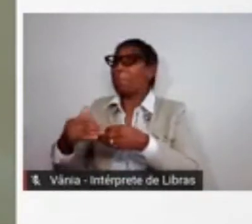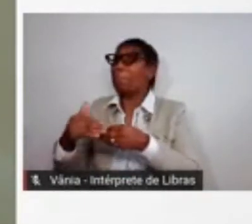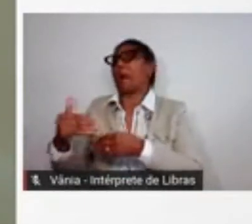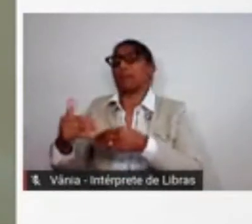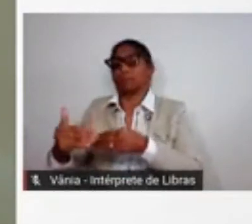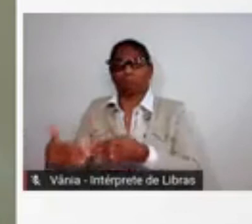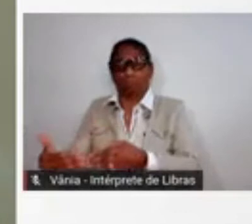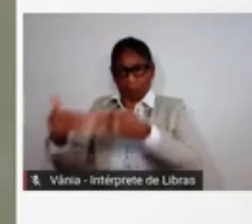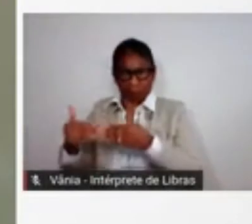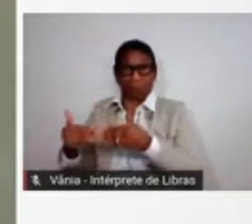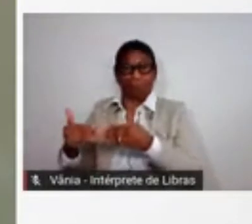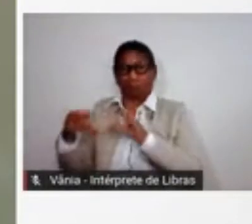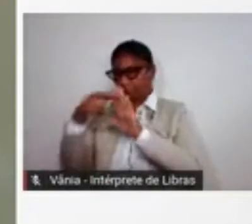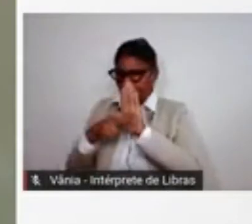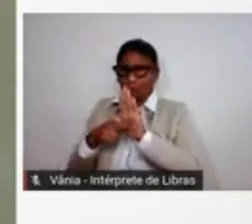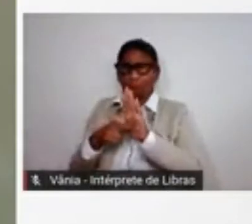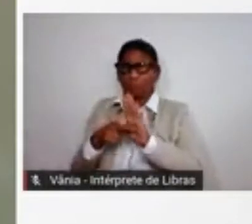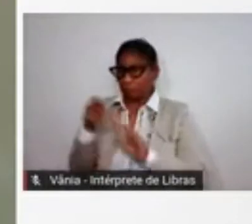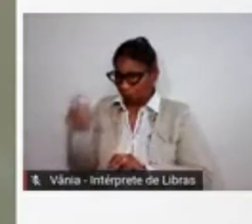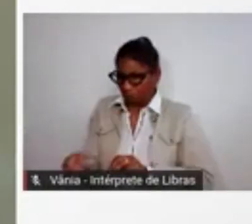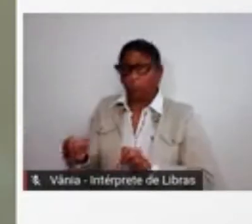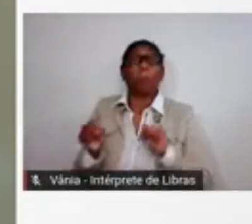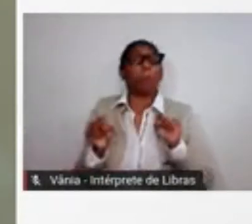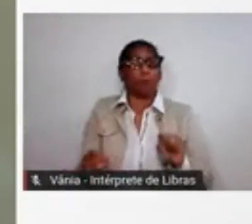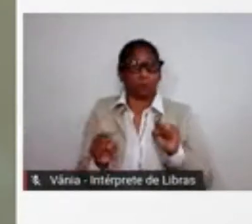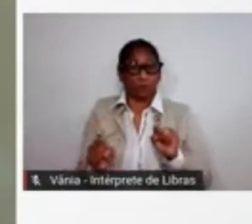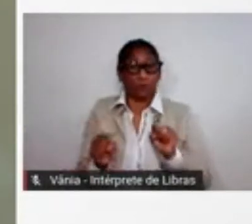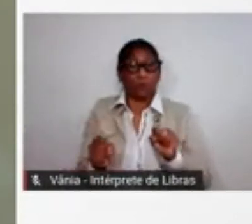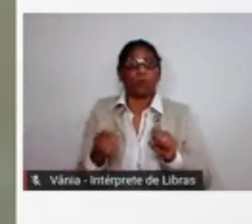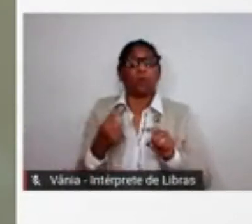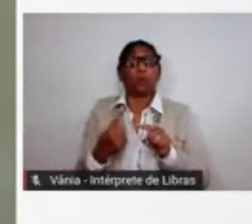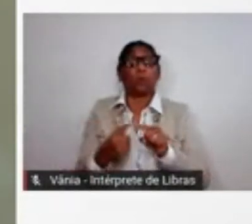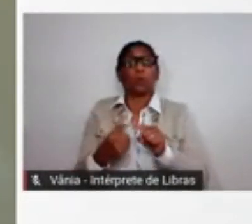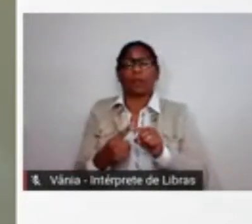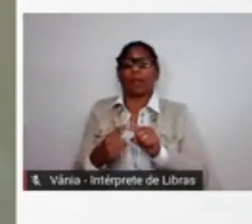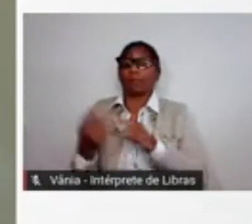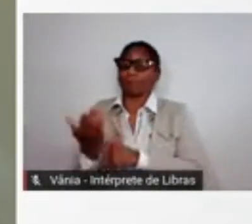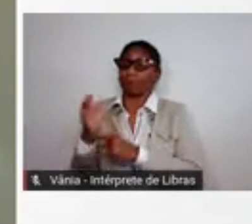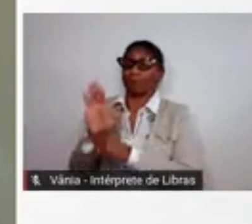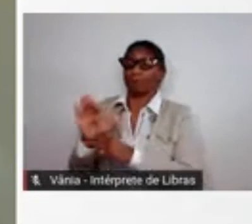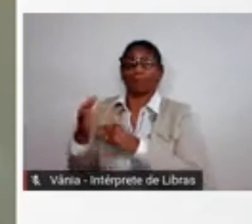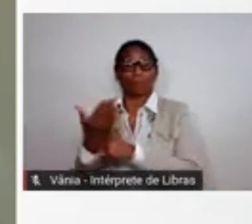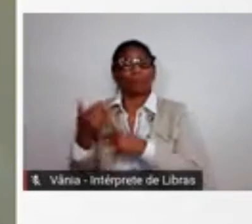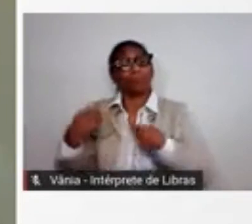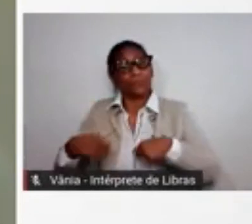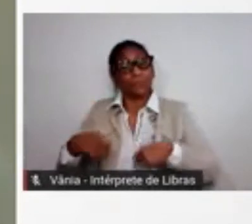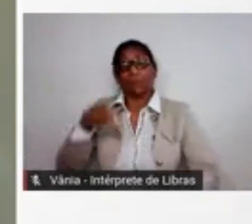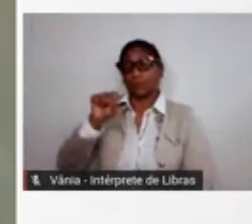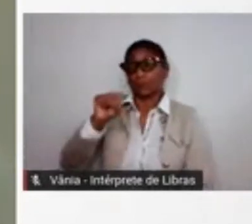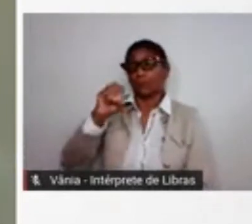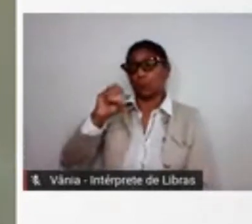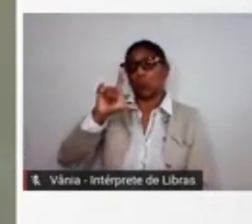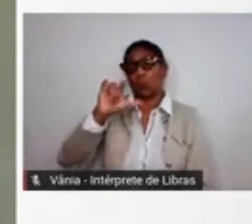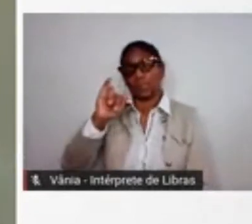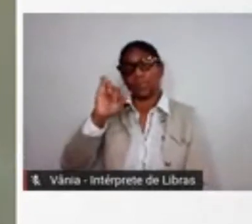falei, tem o intuito de manter esse espírito de solidariedade, de compreensão, de